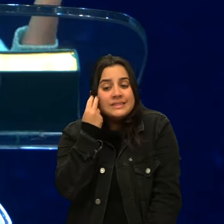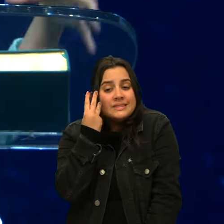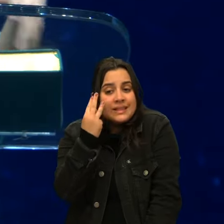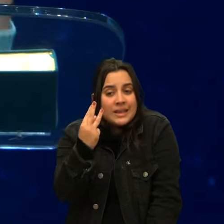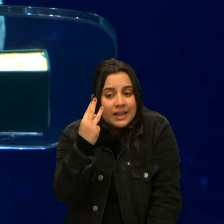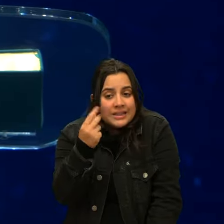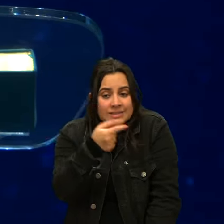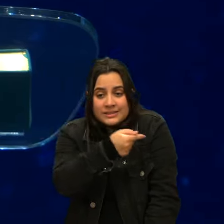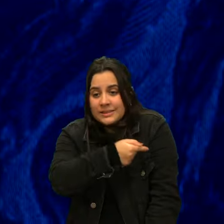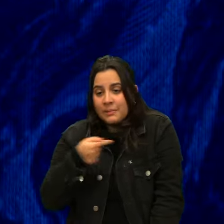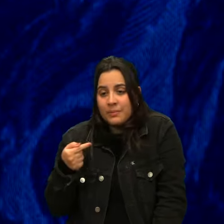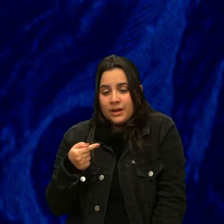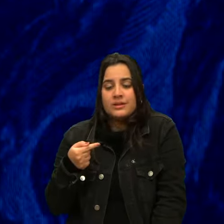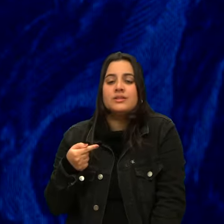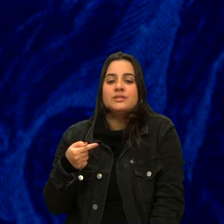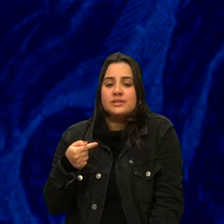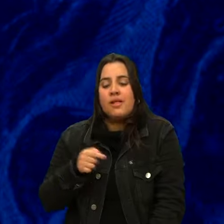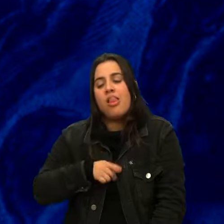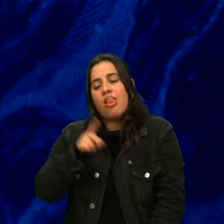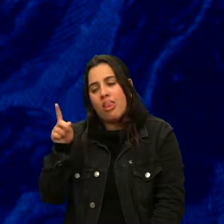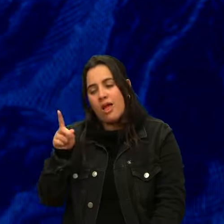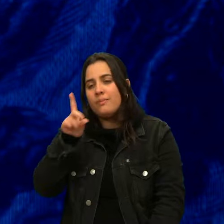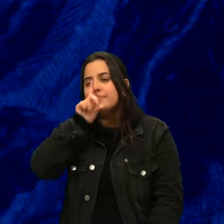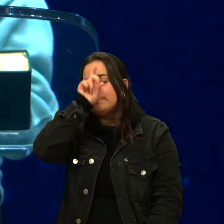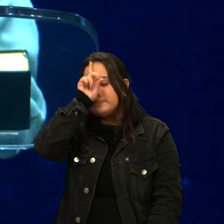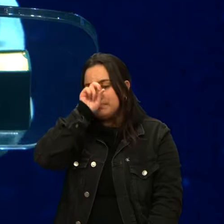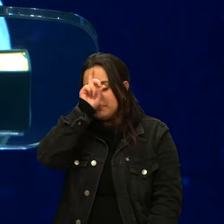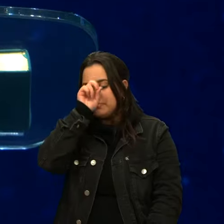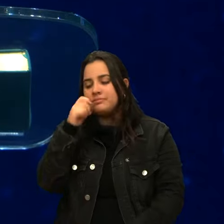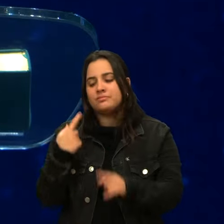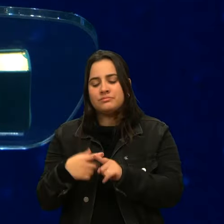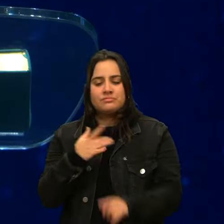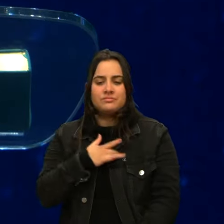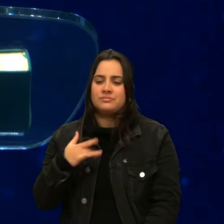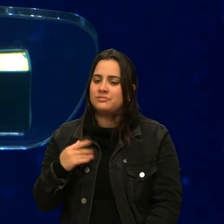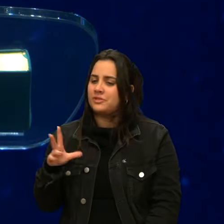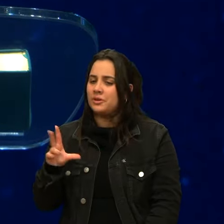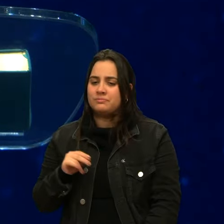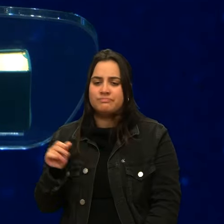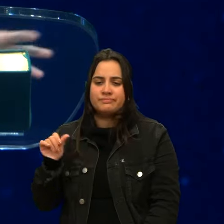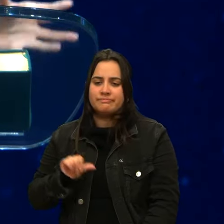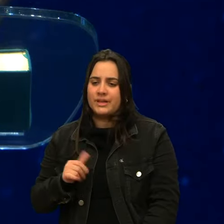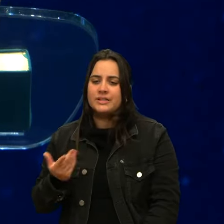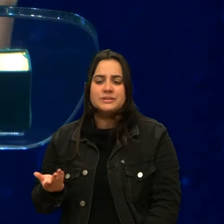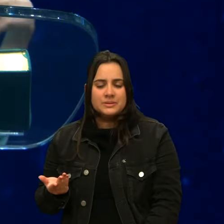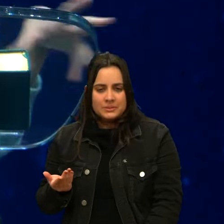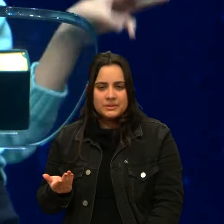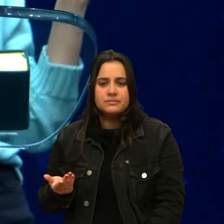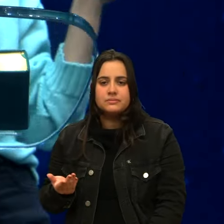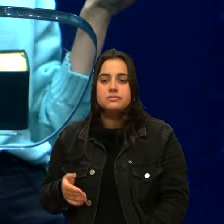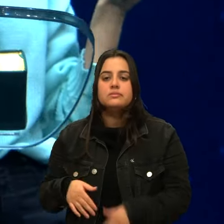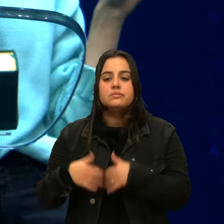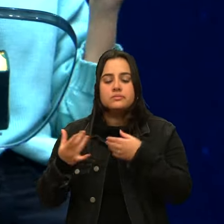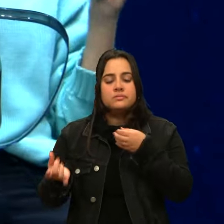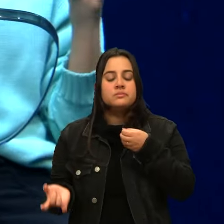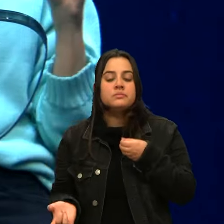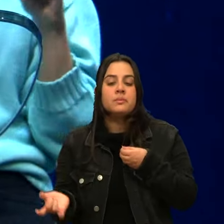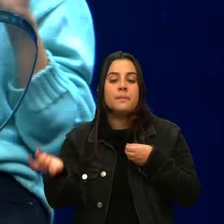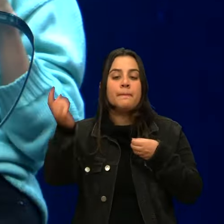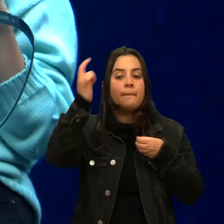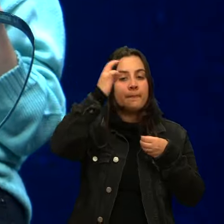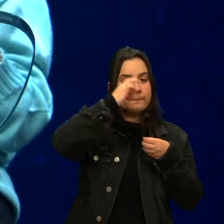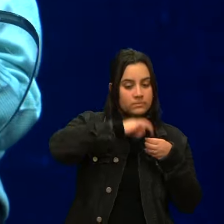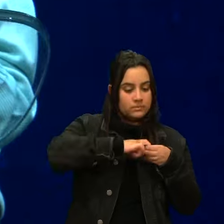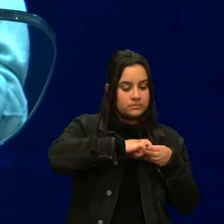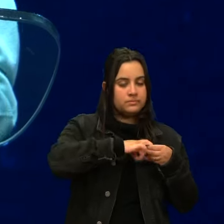hospital internada, né, porque ela foi bem, bem prejudicada, a saúde dela. E quando ela voltou, 3 semanas depois de